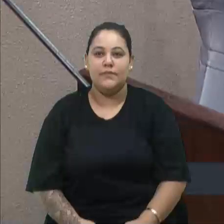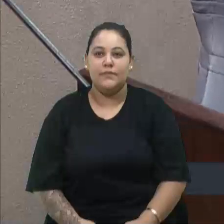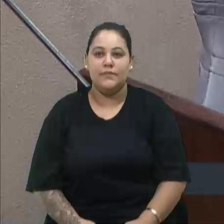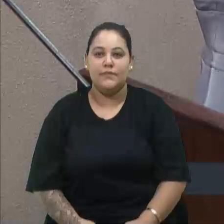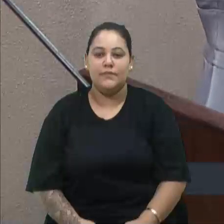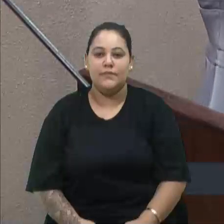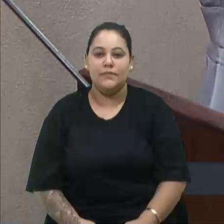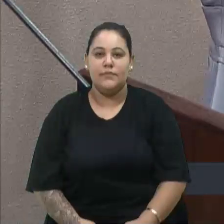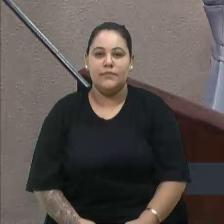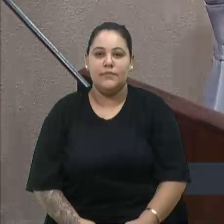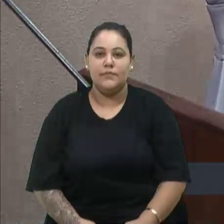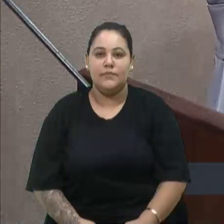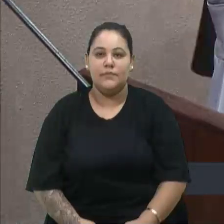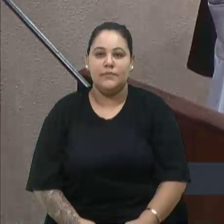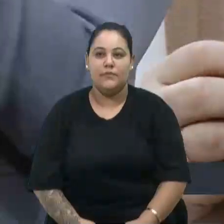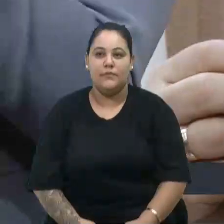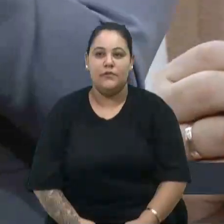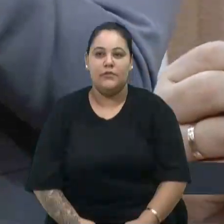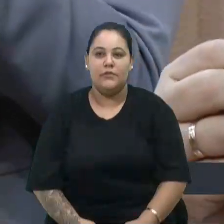E Velocino Ex.